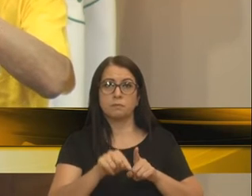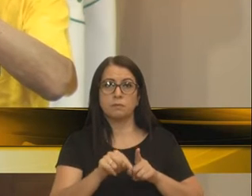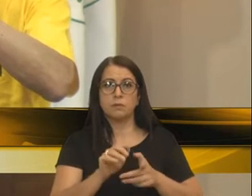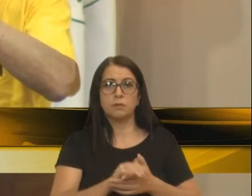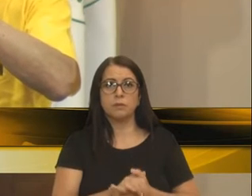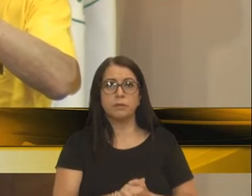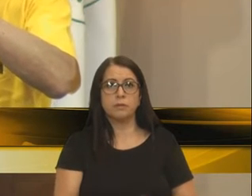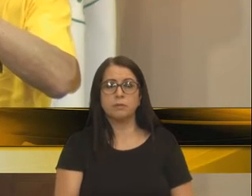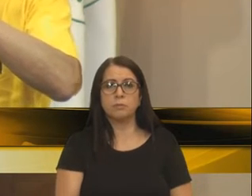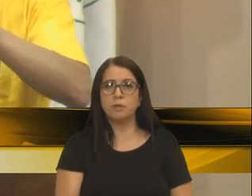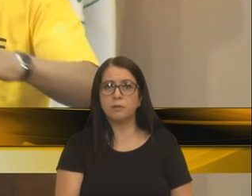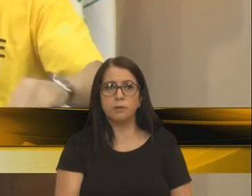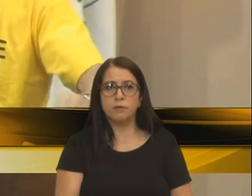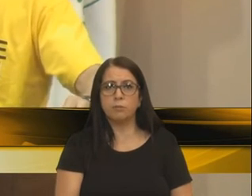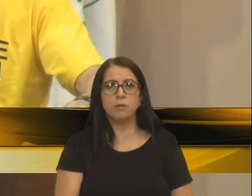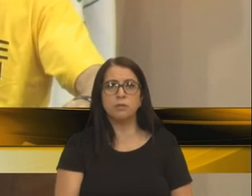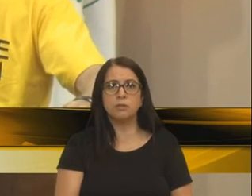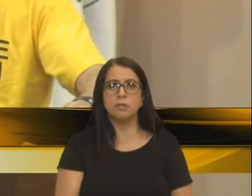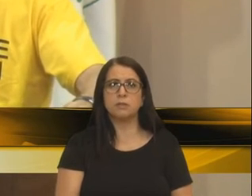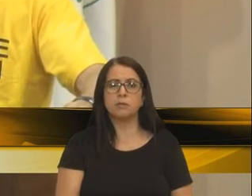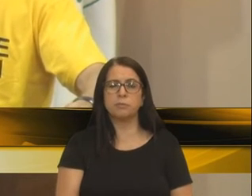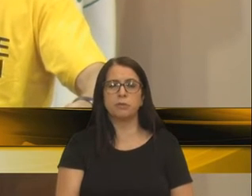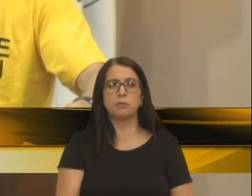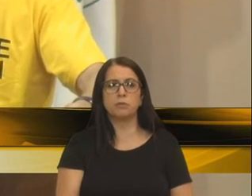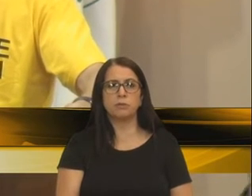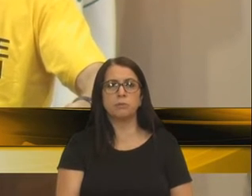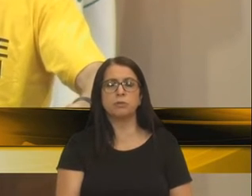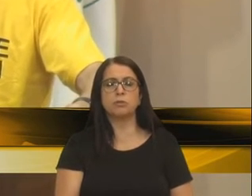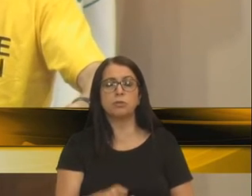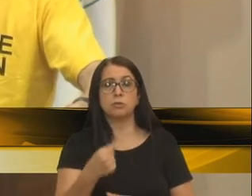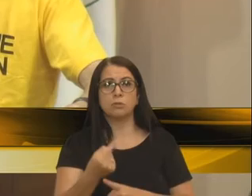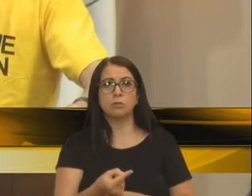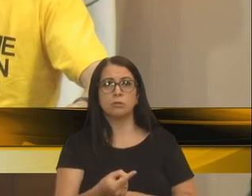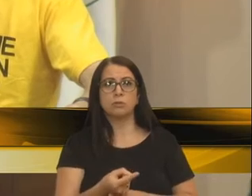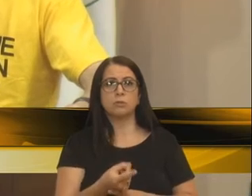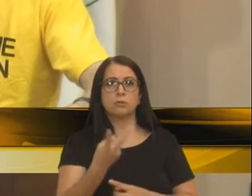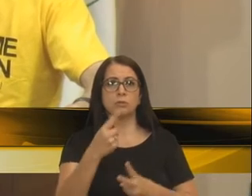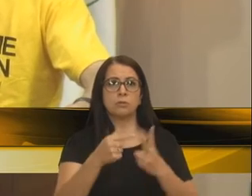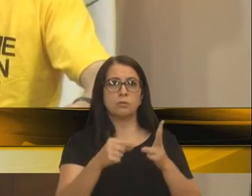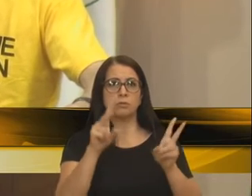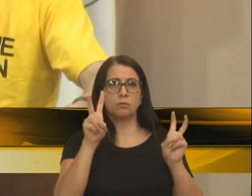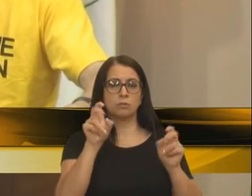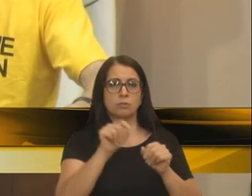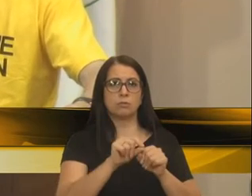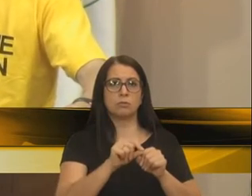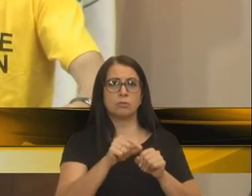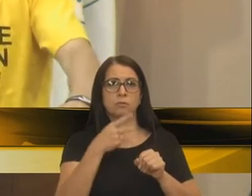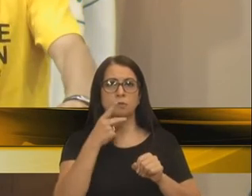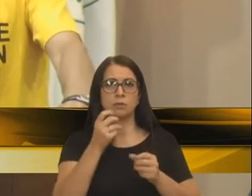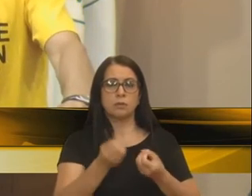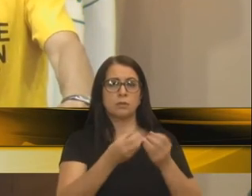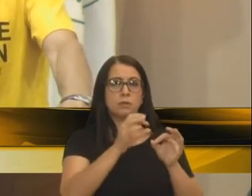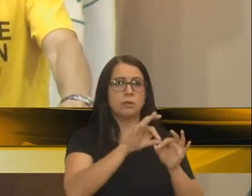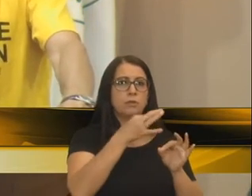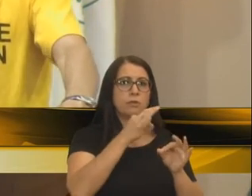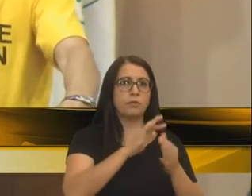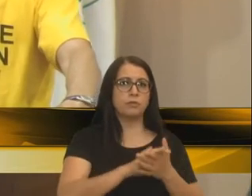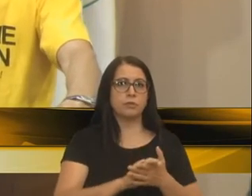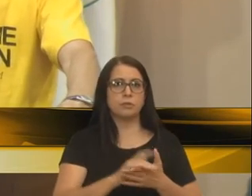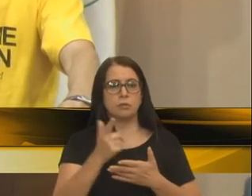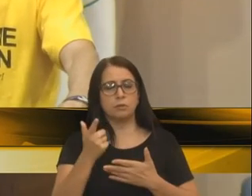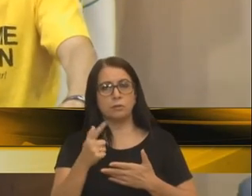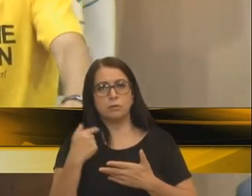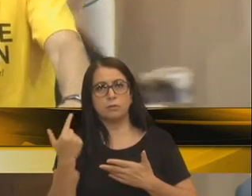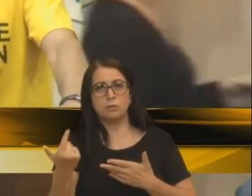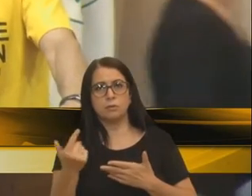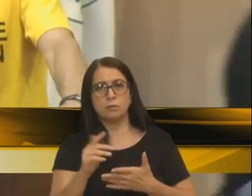plenário, eu vou tratar de dois assuntos, algum comentário sobre a festa da uva, mas depois